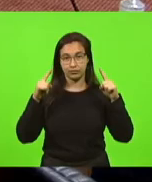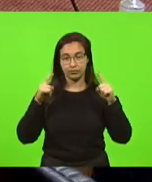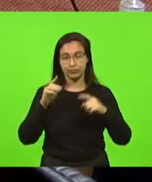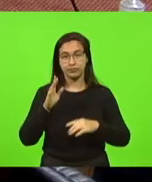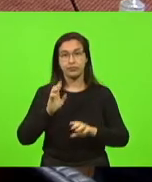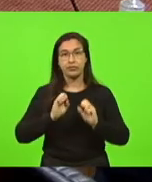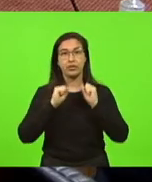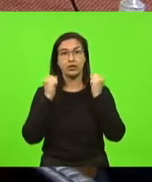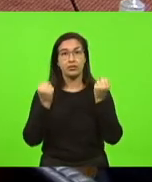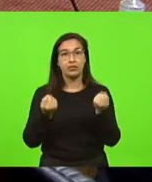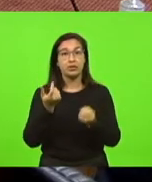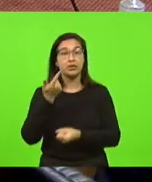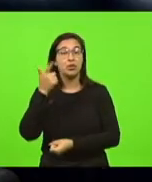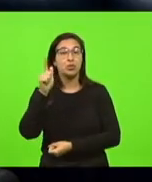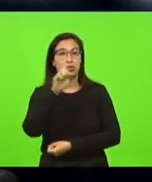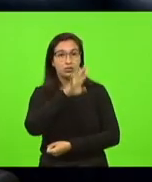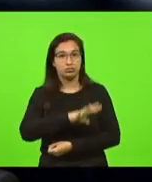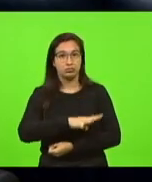de uma outra tabela.